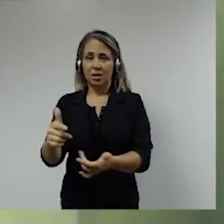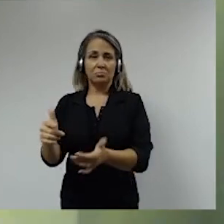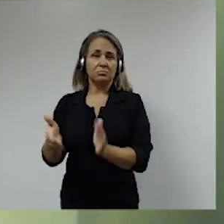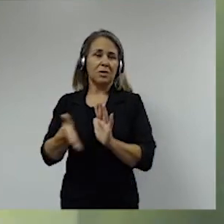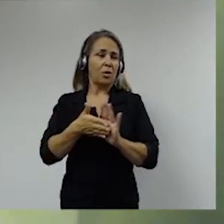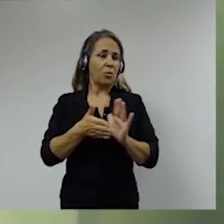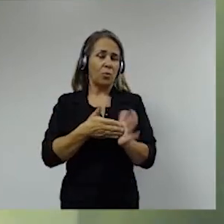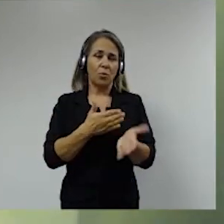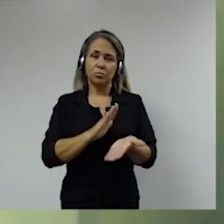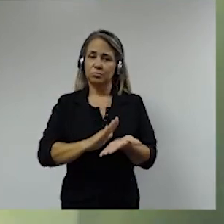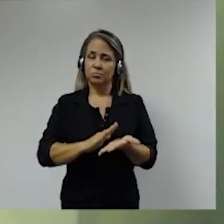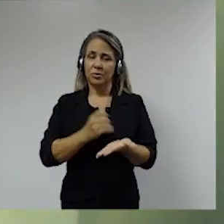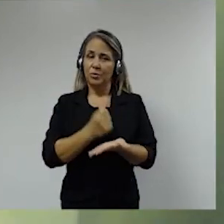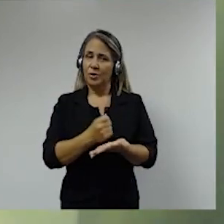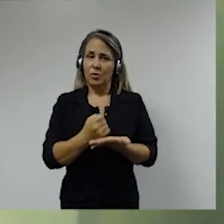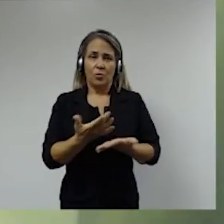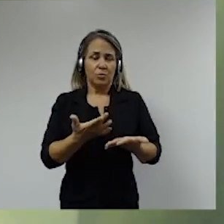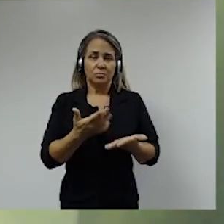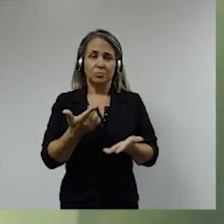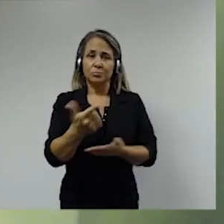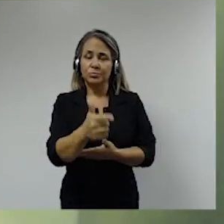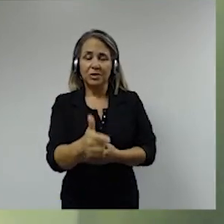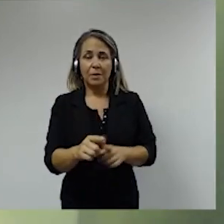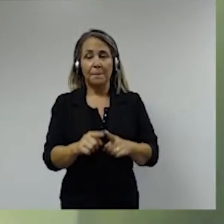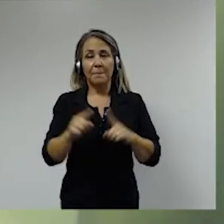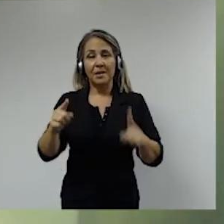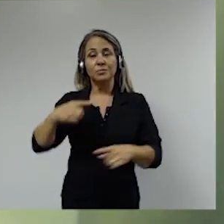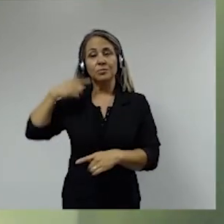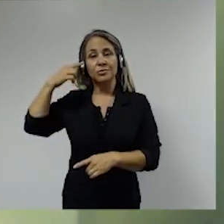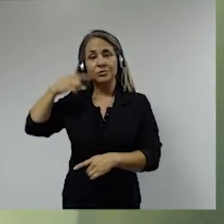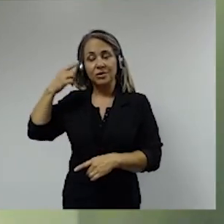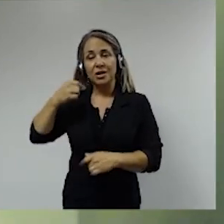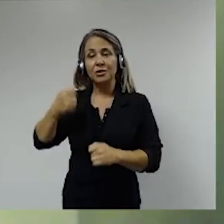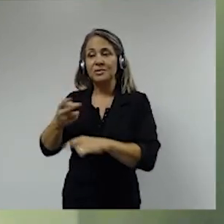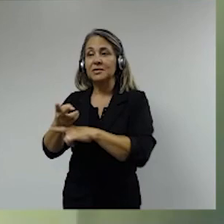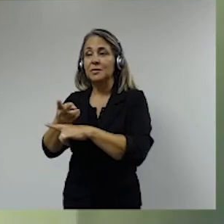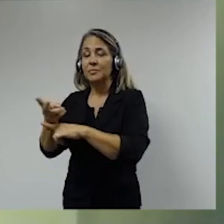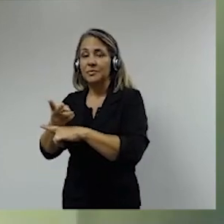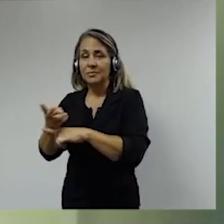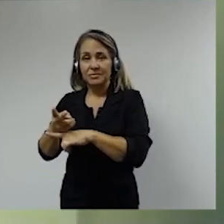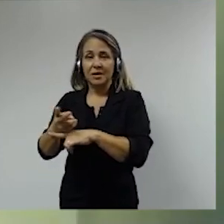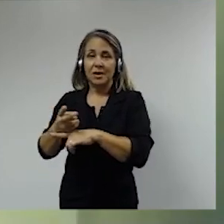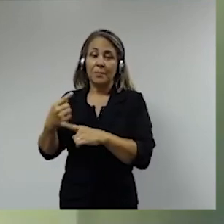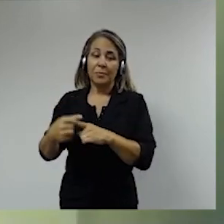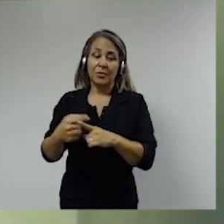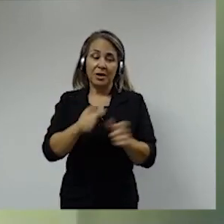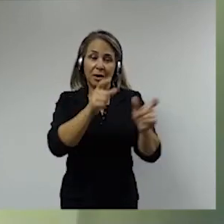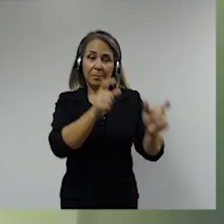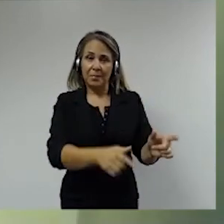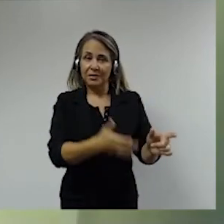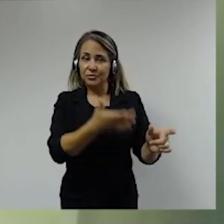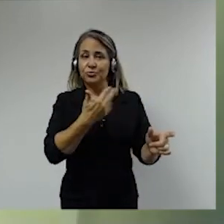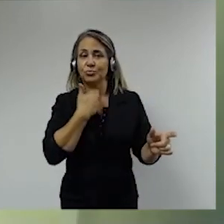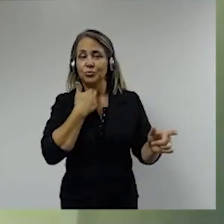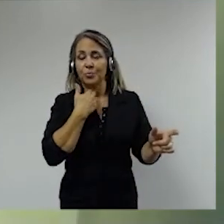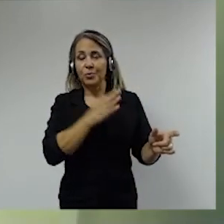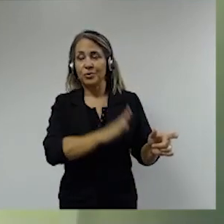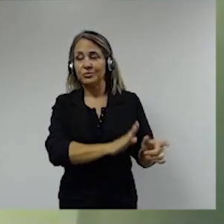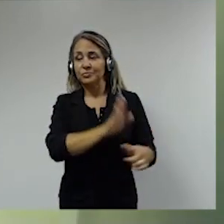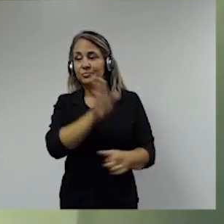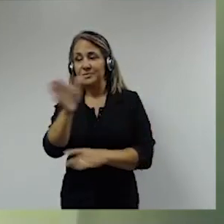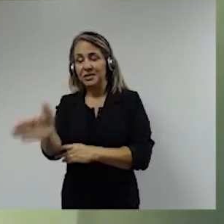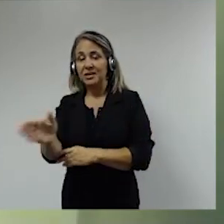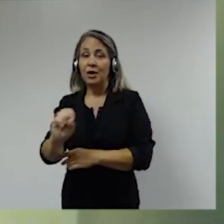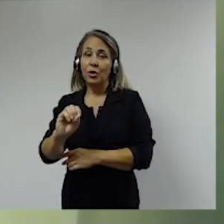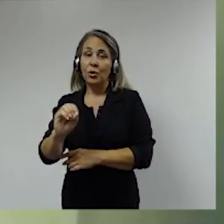acordo. Mas, muitas vezes, o advogado está tendo que requerer isso, seja porque a parte não pode comparecer,